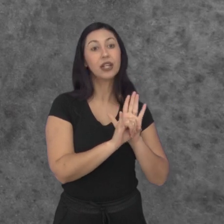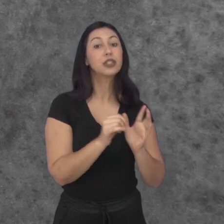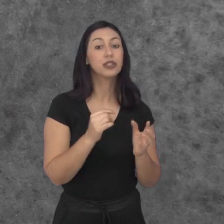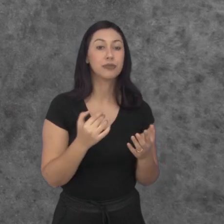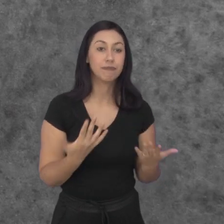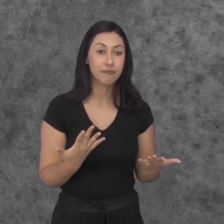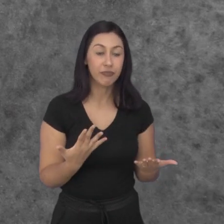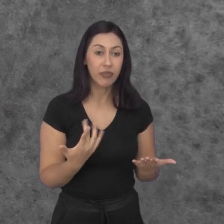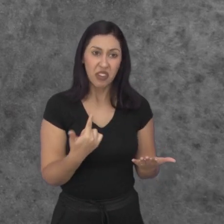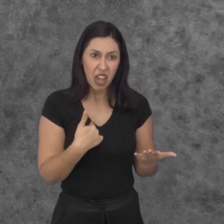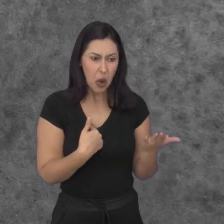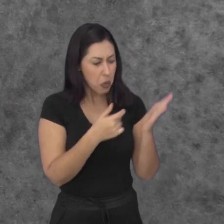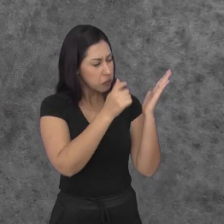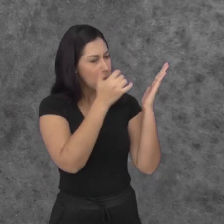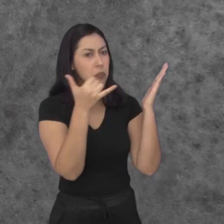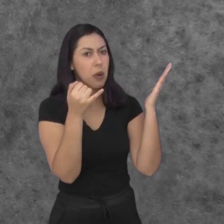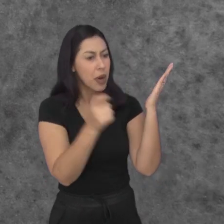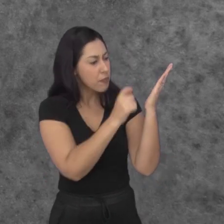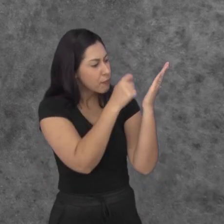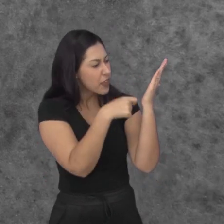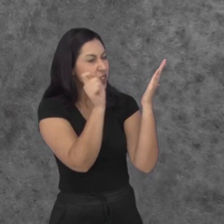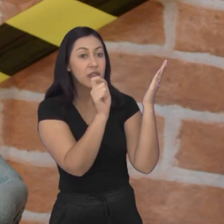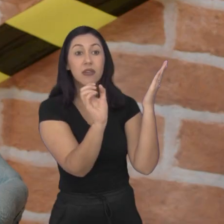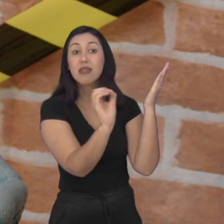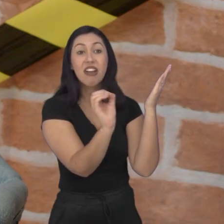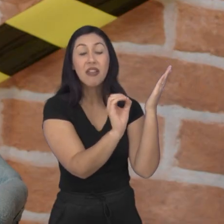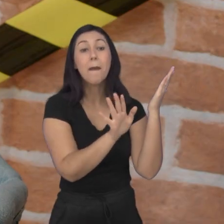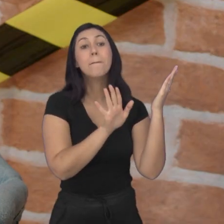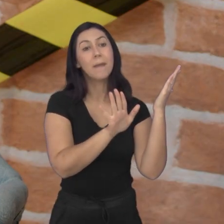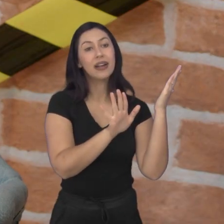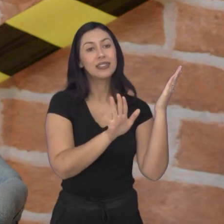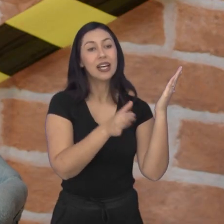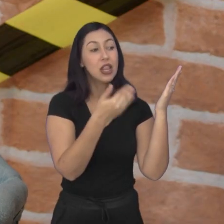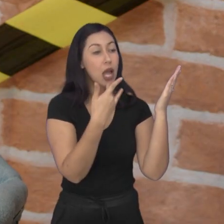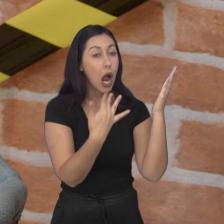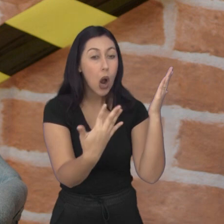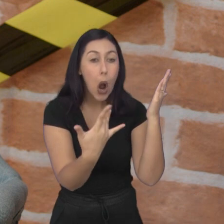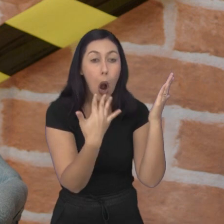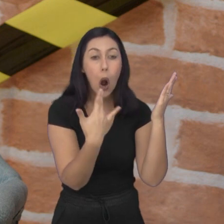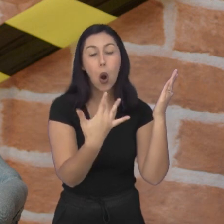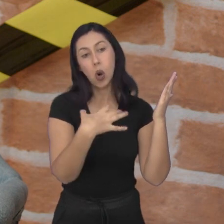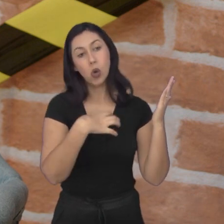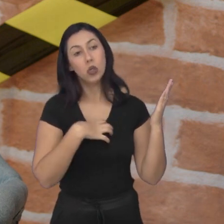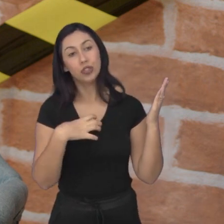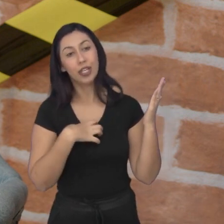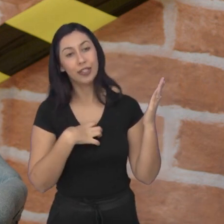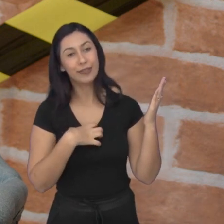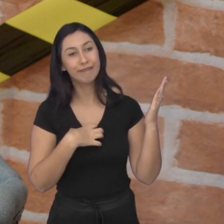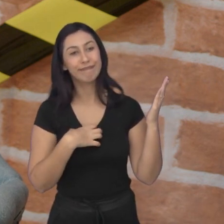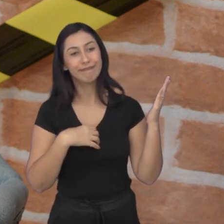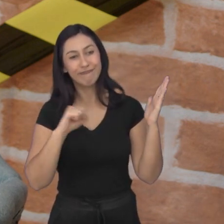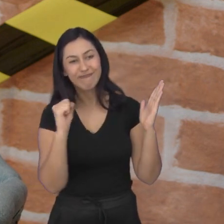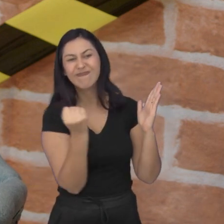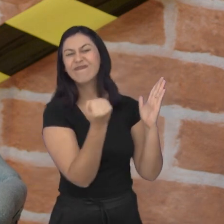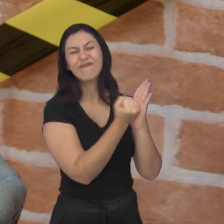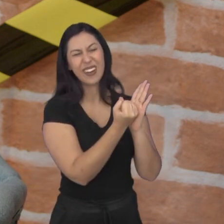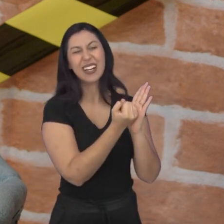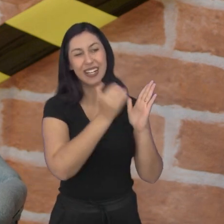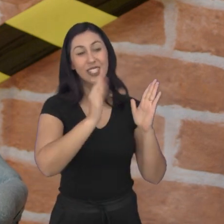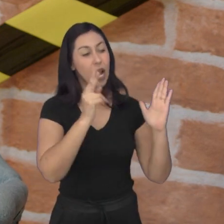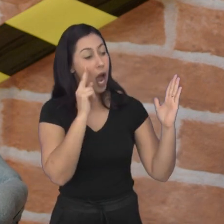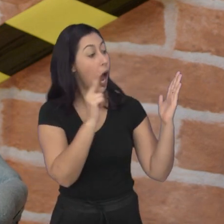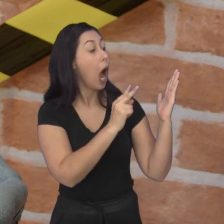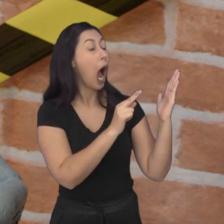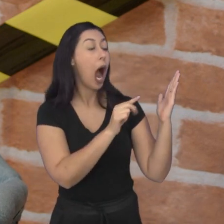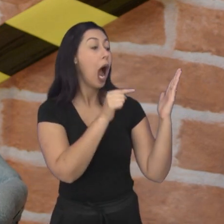quando acham em algum lugar na internet, já, é do Pinturas pra Ninguém. Mesmo sem que eu tenha assinado, porque já fica como uma